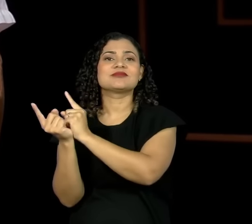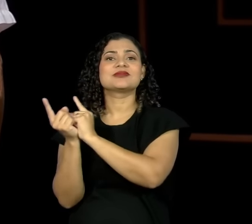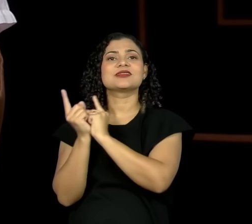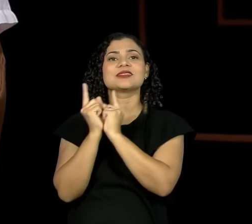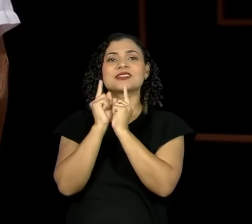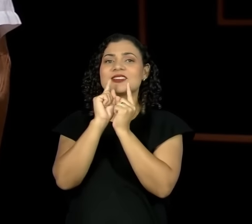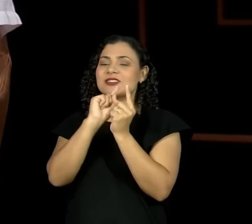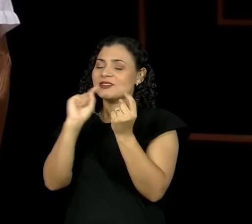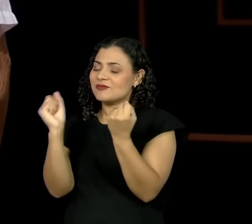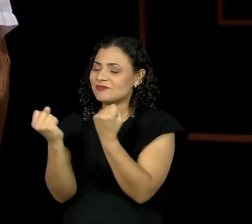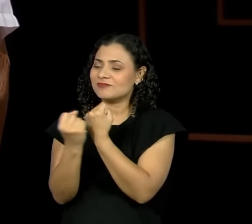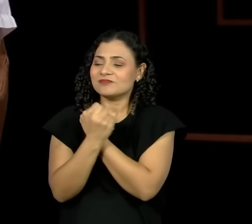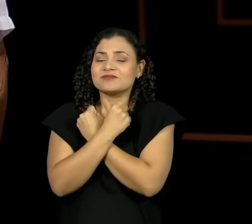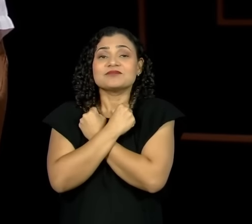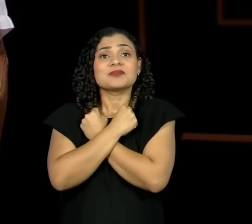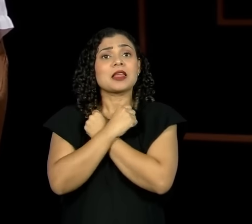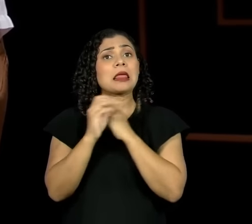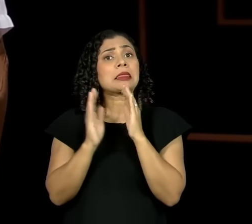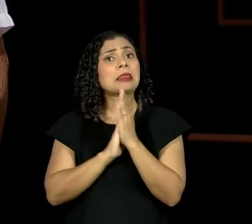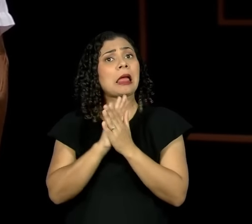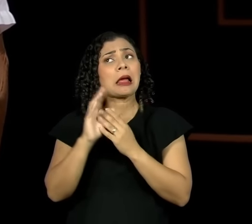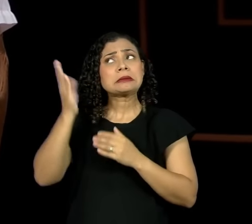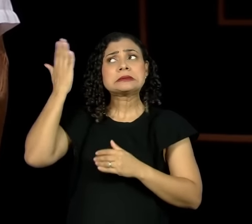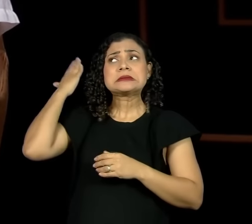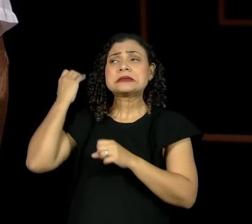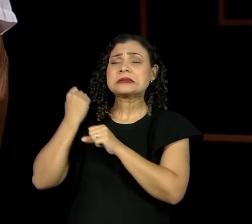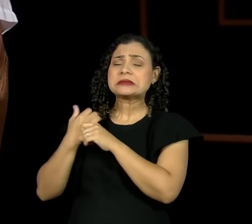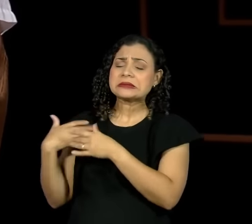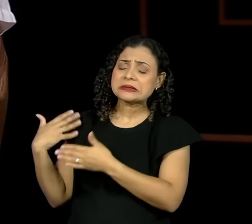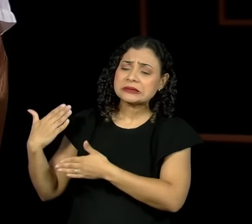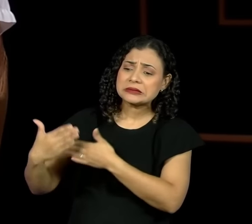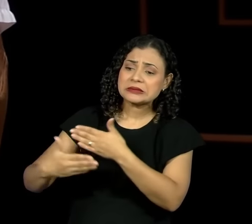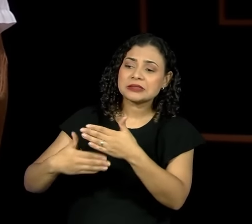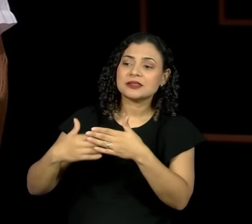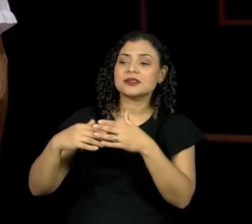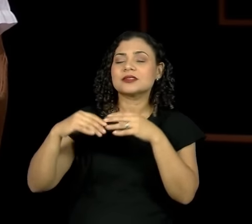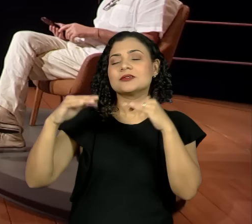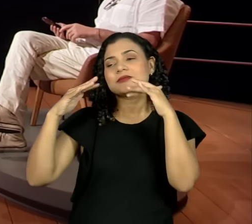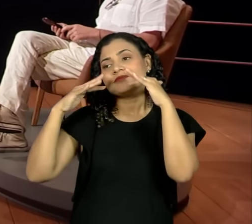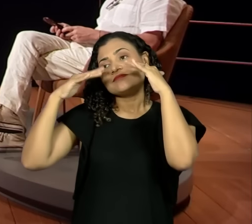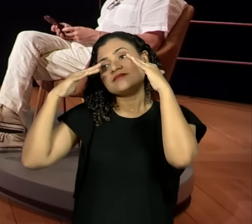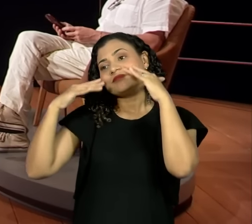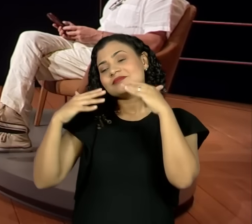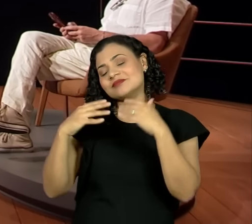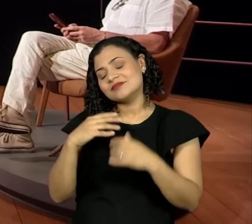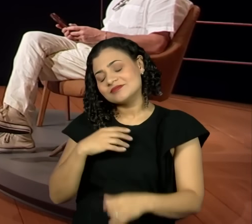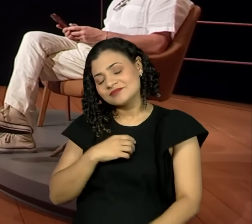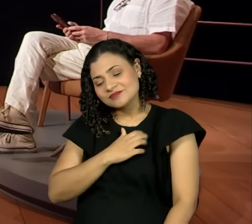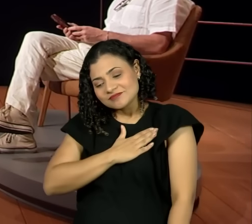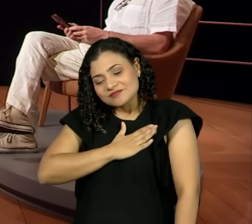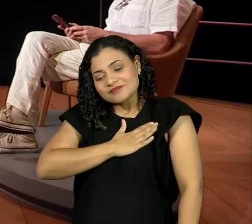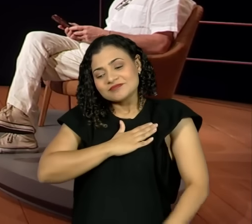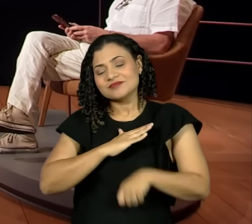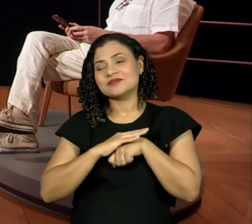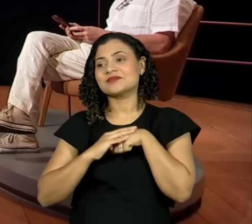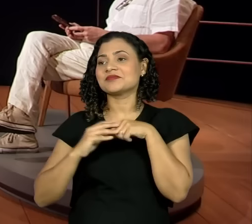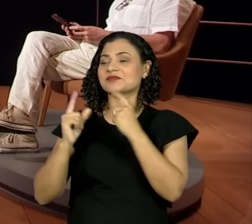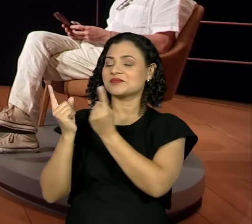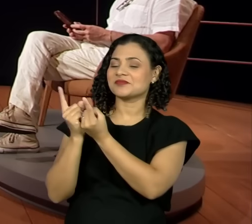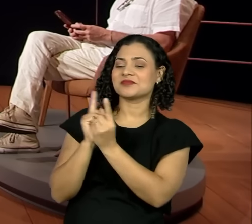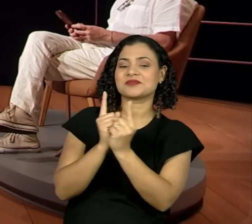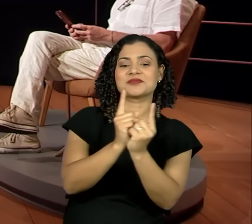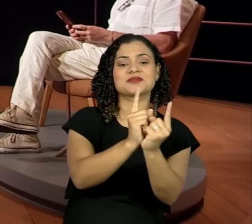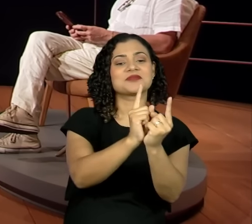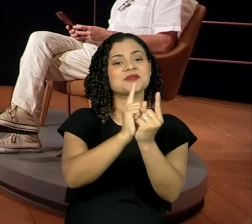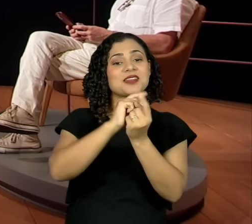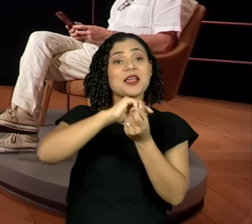muito tempo não se usava dar e cheios de ternura e graça foram para a praça e começaram a